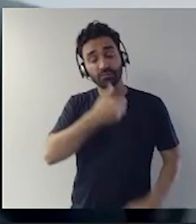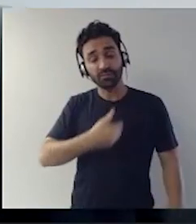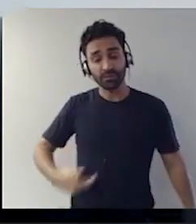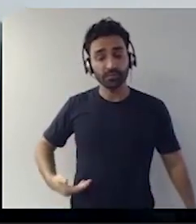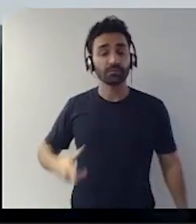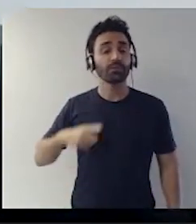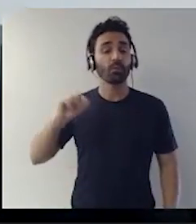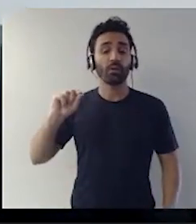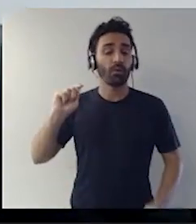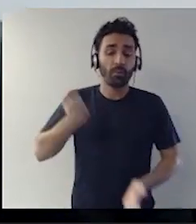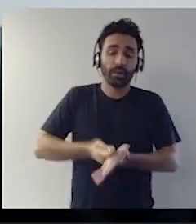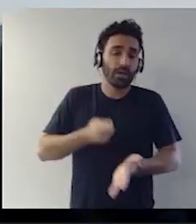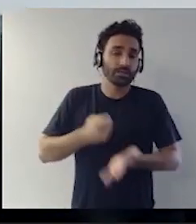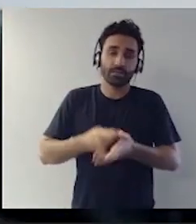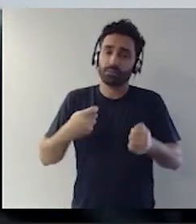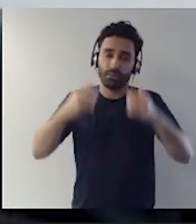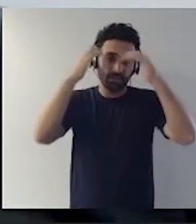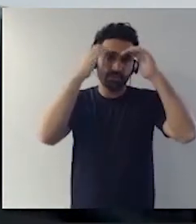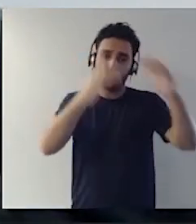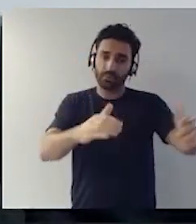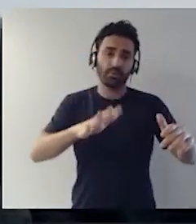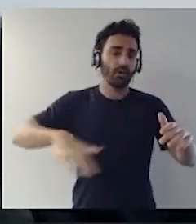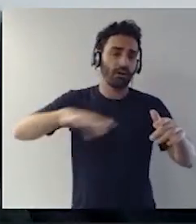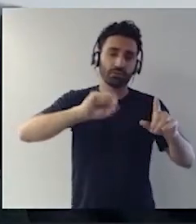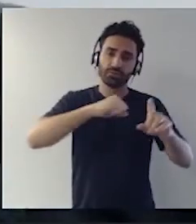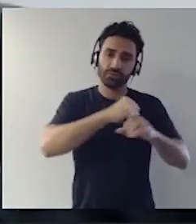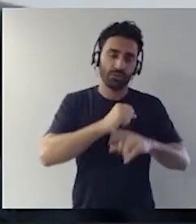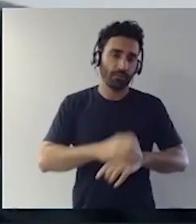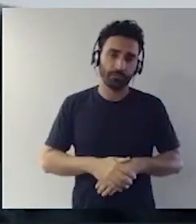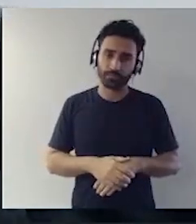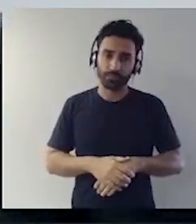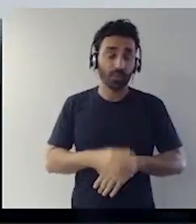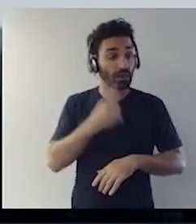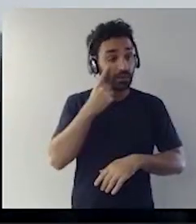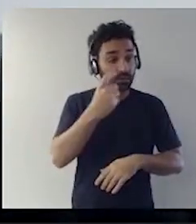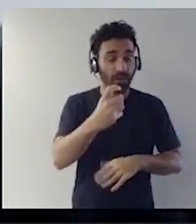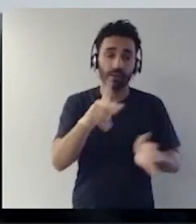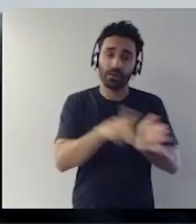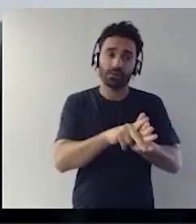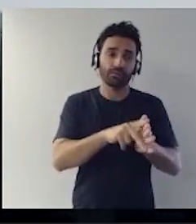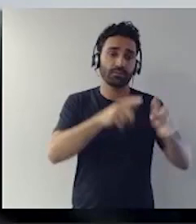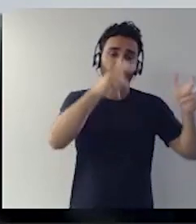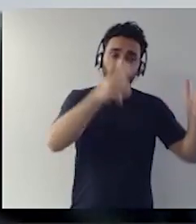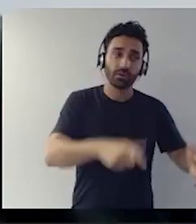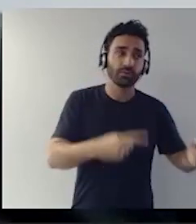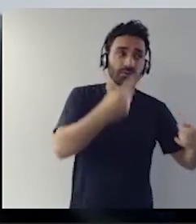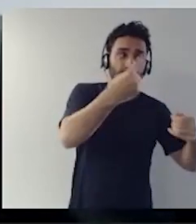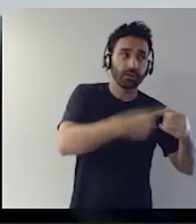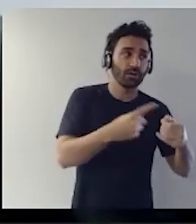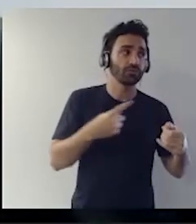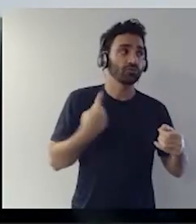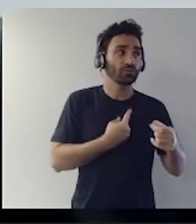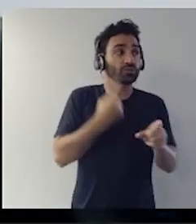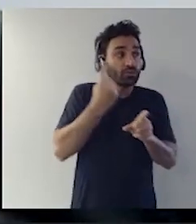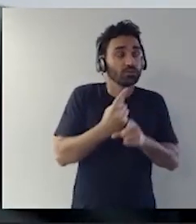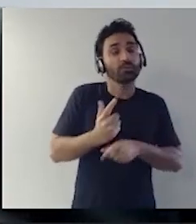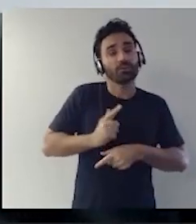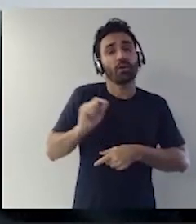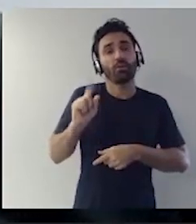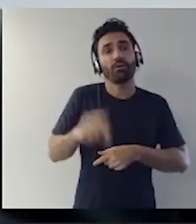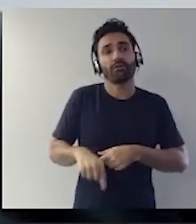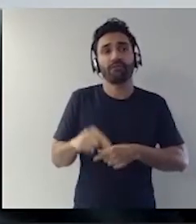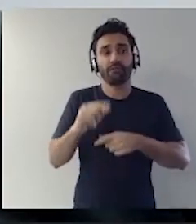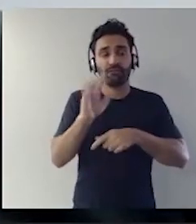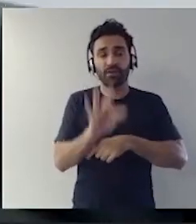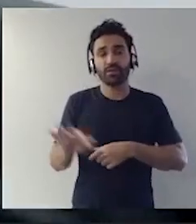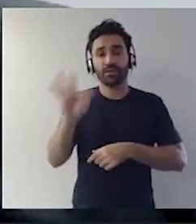têm obrigações a cumprir perante a sociedade, lá no interesse local, lá no interesse regional. Descobrimos que temos uma federação num